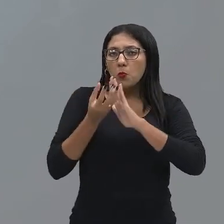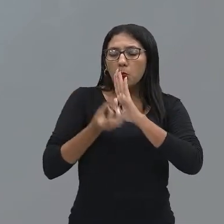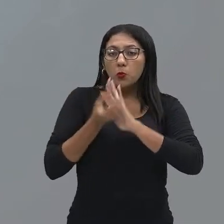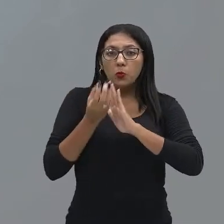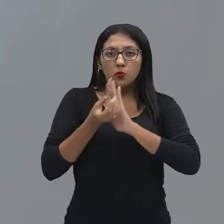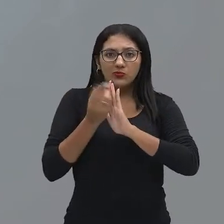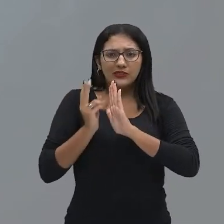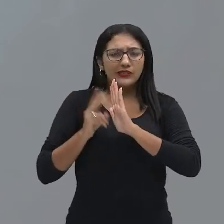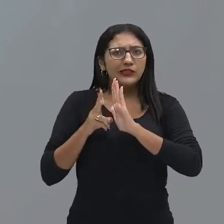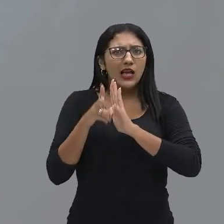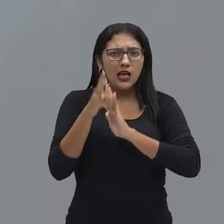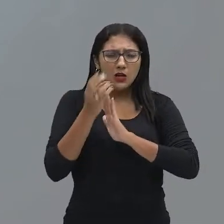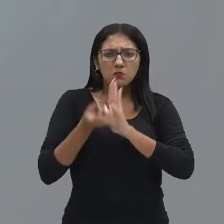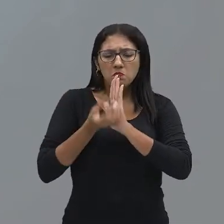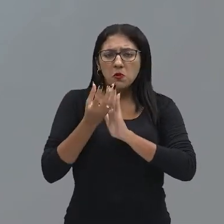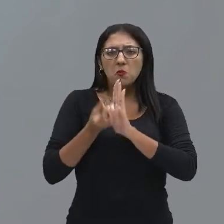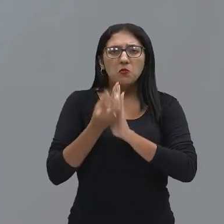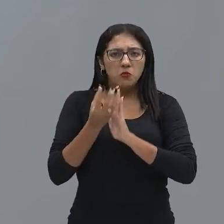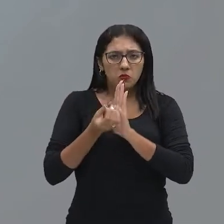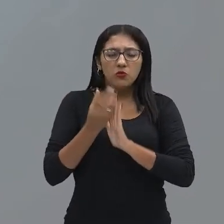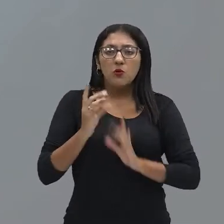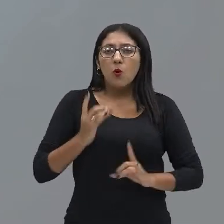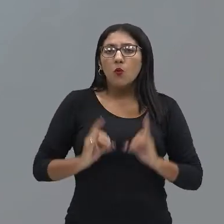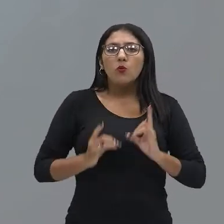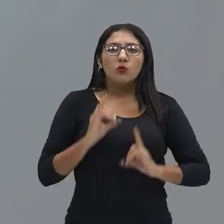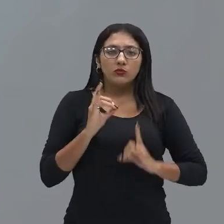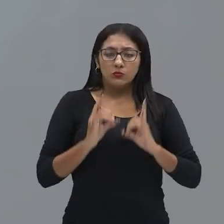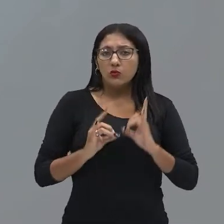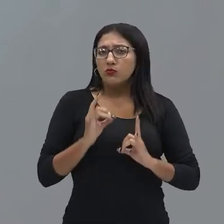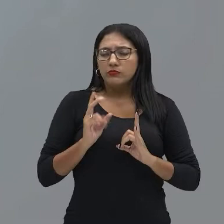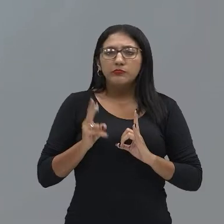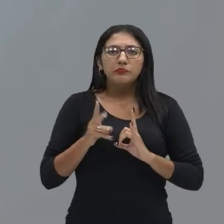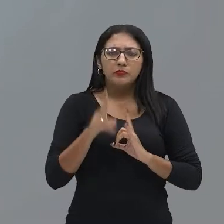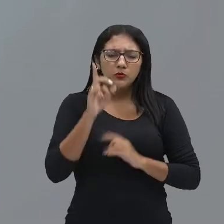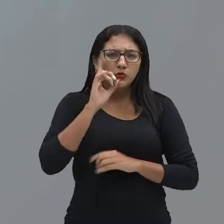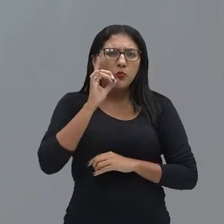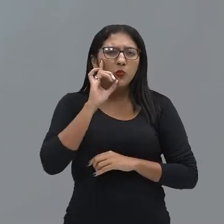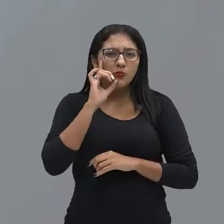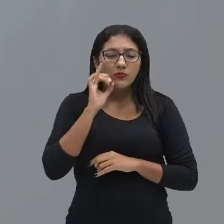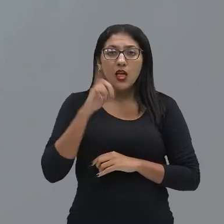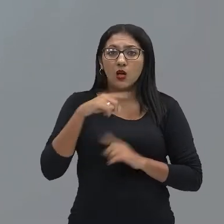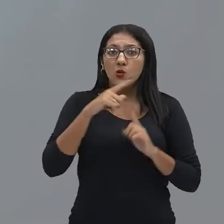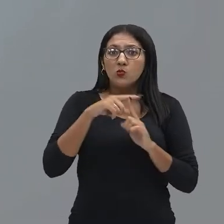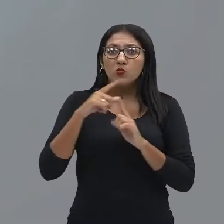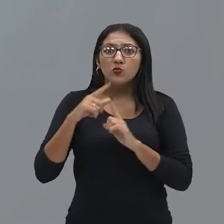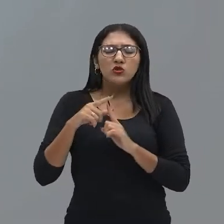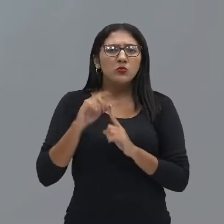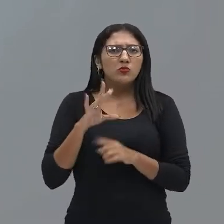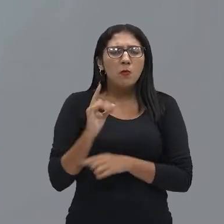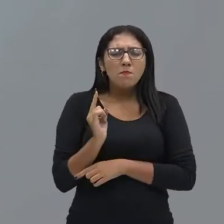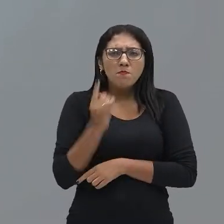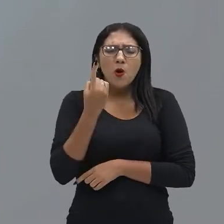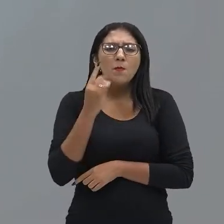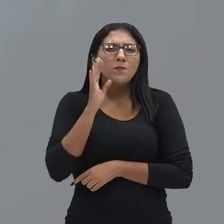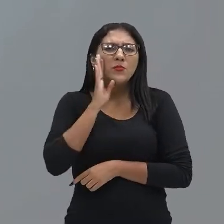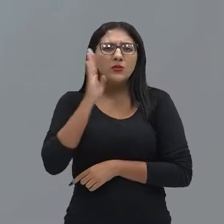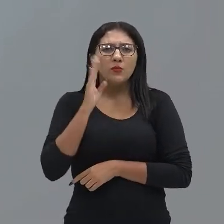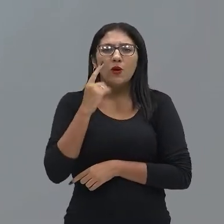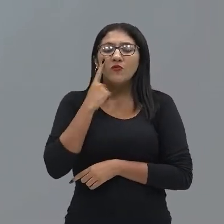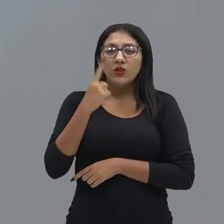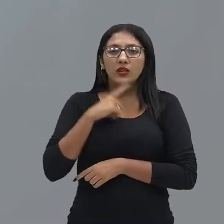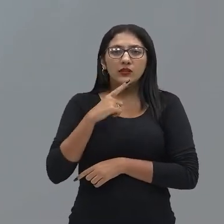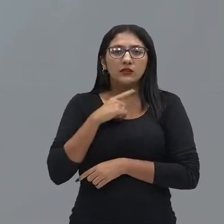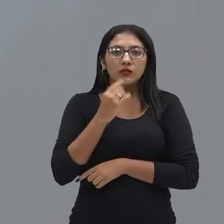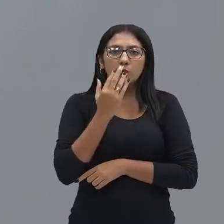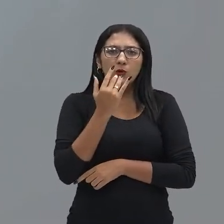a glândula mestra, né? Então ela está produzindo hormônios e é um tipo específico de hormônio. Observa que a gente está representando ali